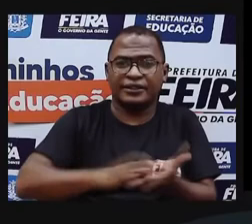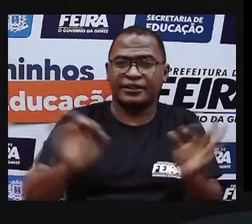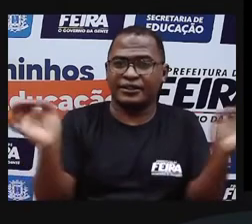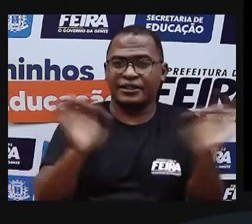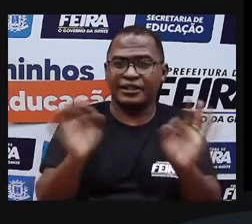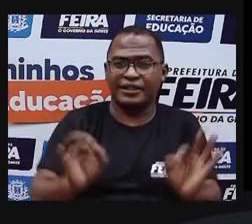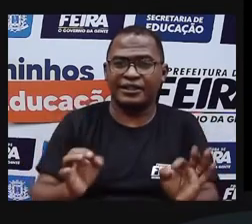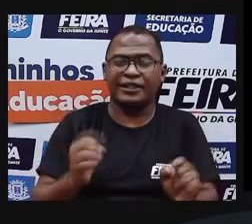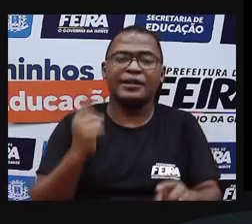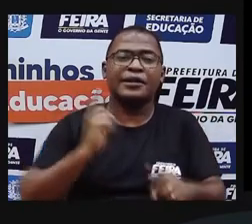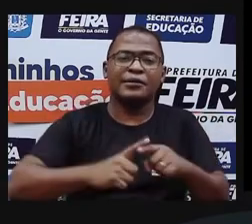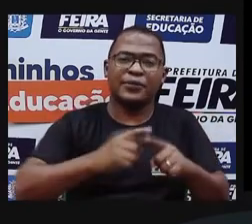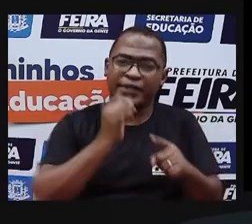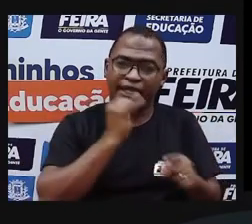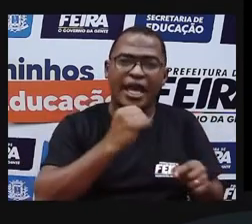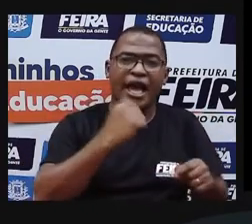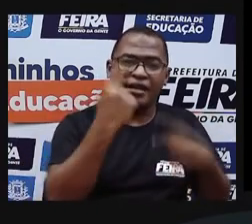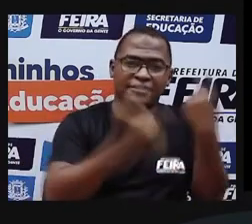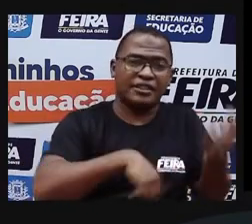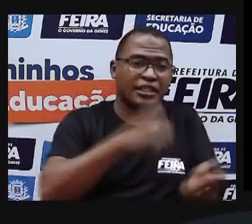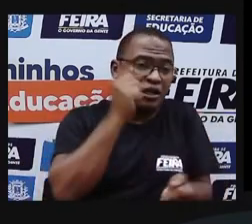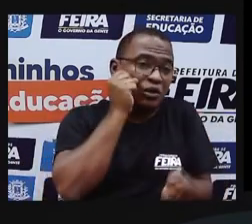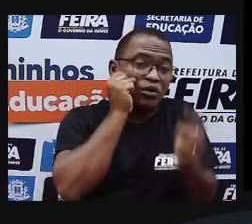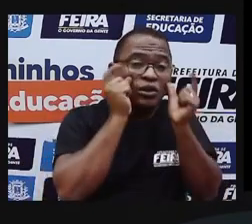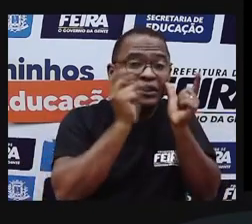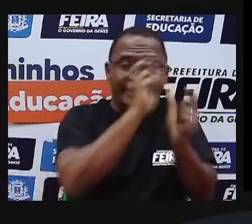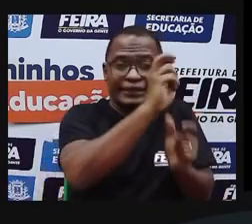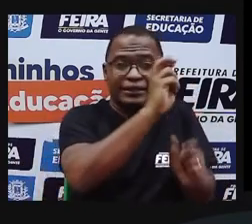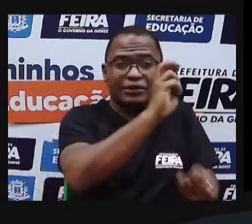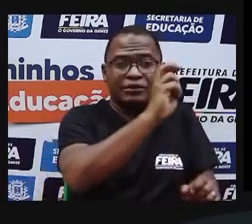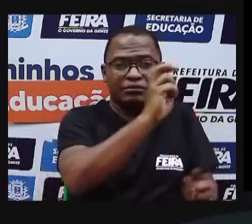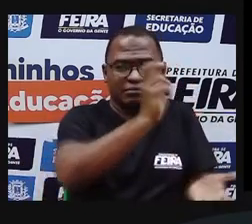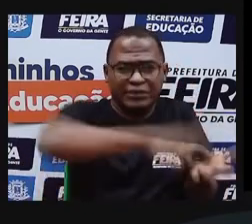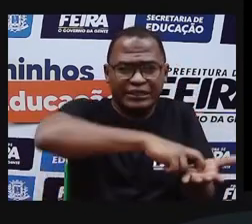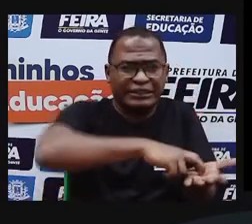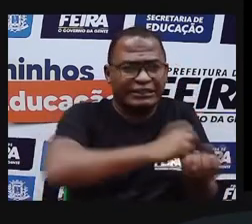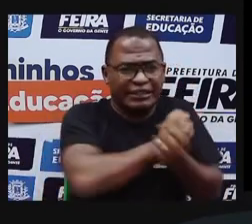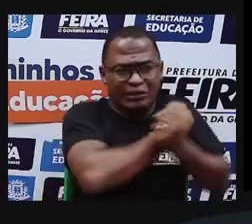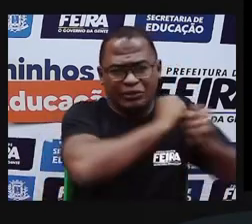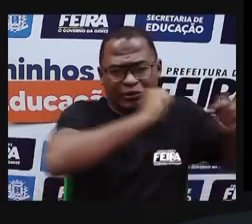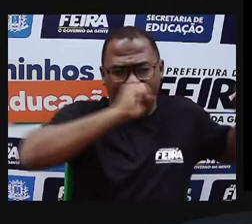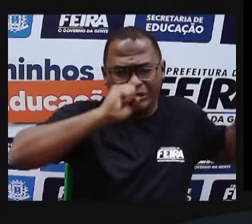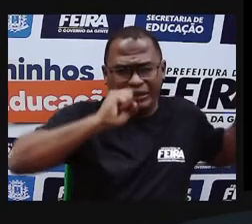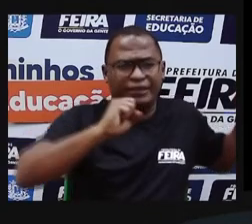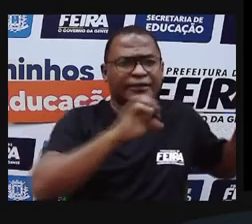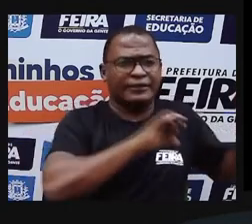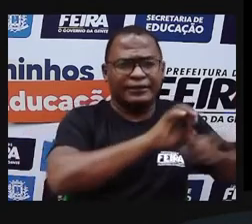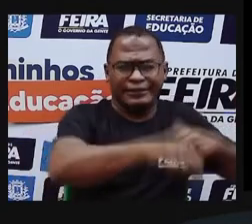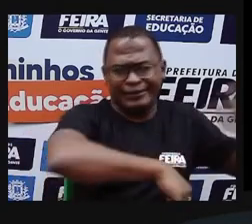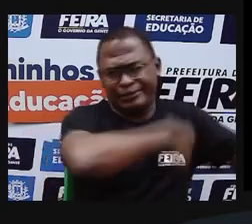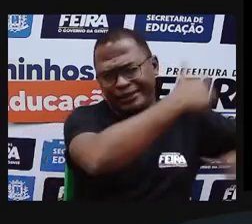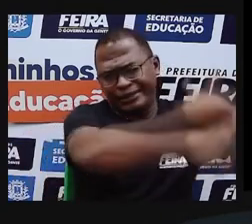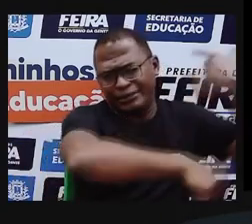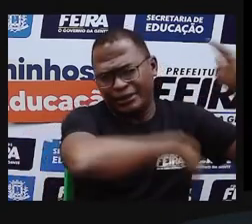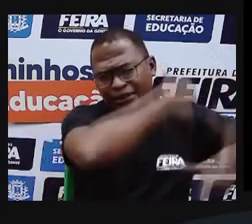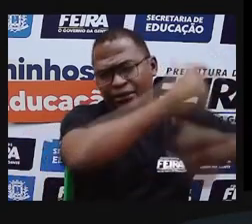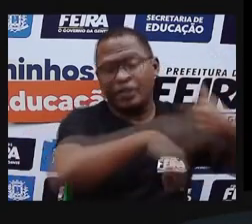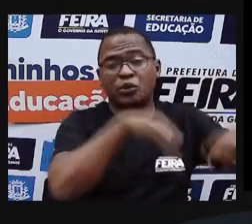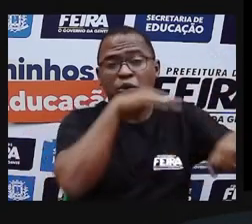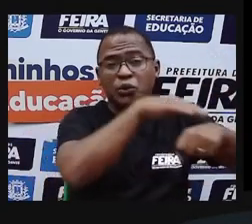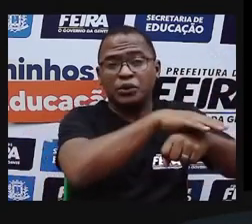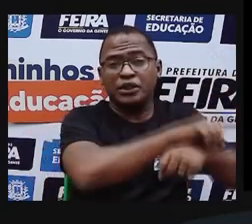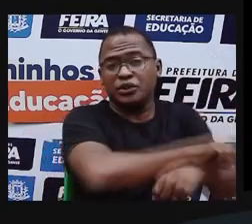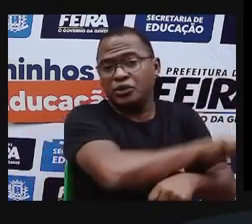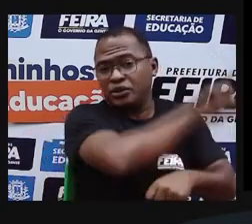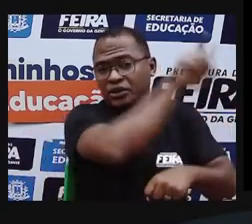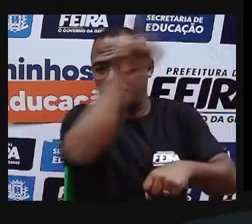de acordar 5 da manhã e à noite ter força, ter vontade e ir para a escola. Isso motiva não só vocês,